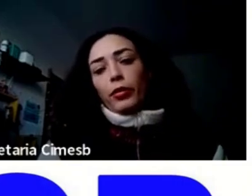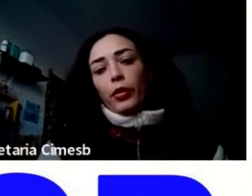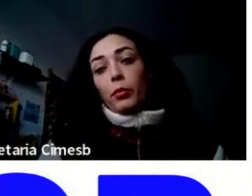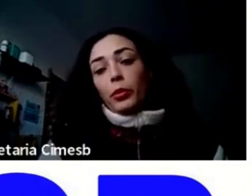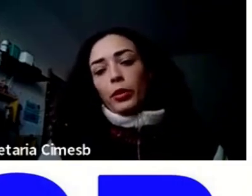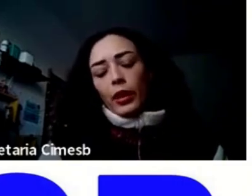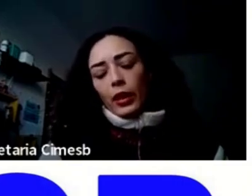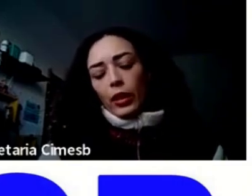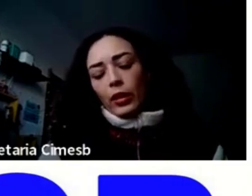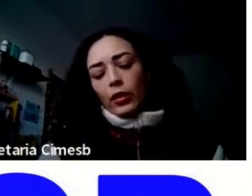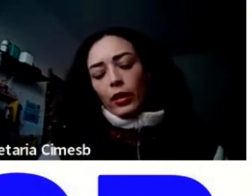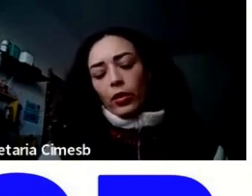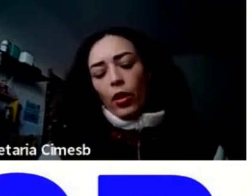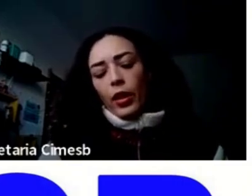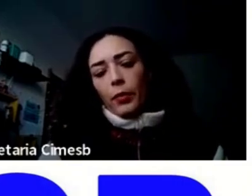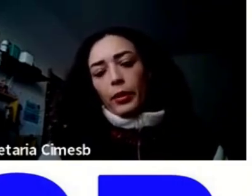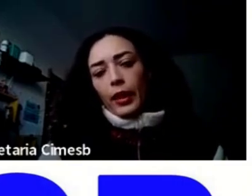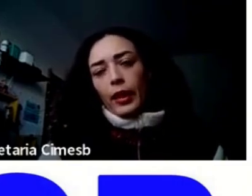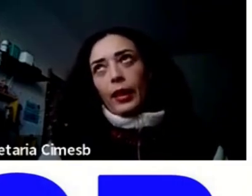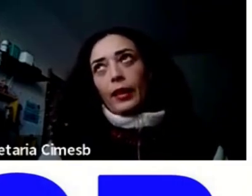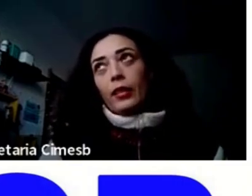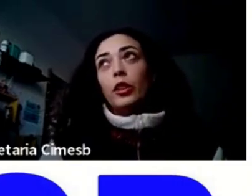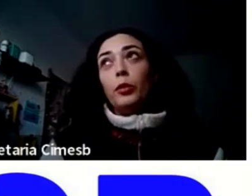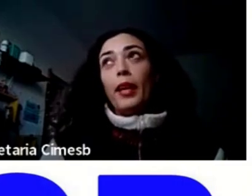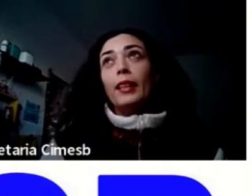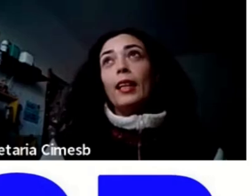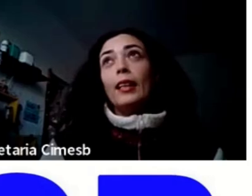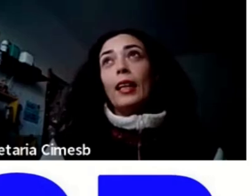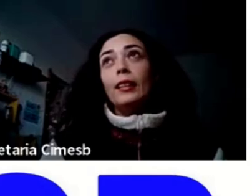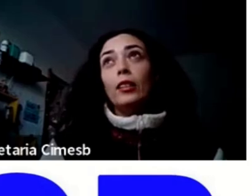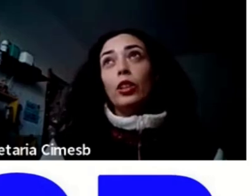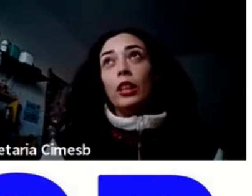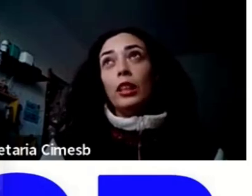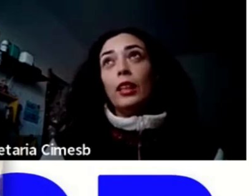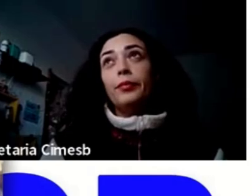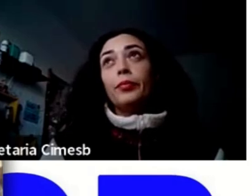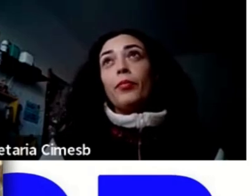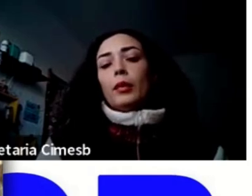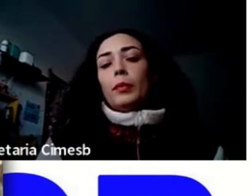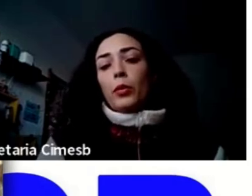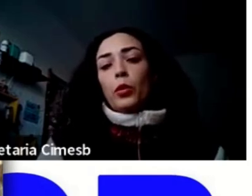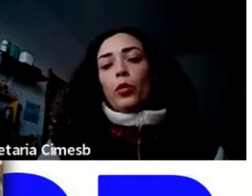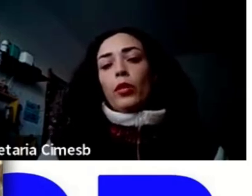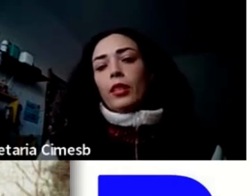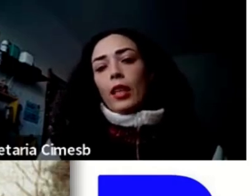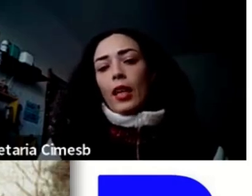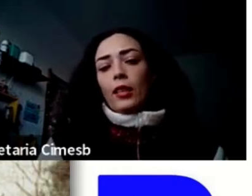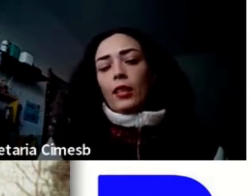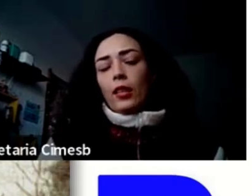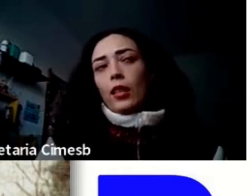gente tem uma influência muito grande dentro da história, porque se a gente pega na Grécia Antiga, as pessoas